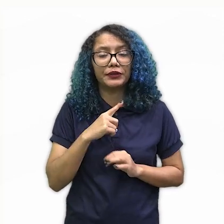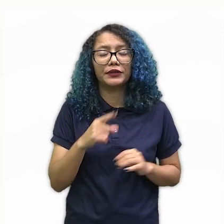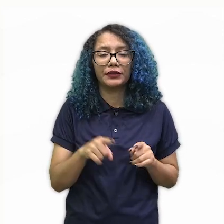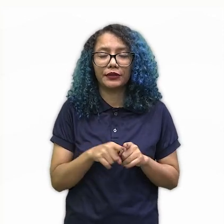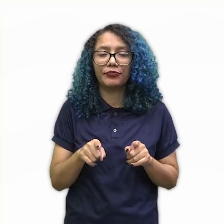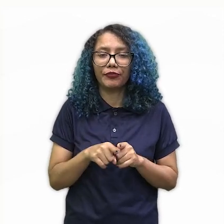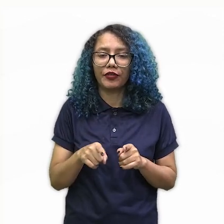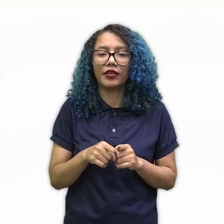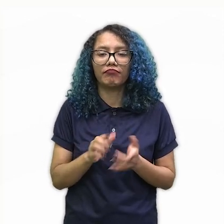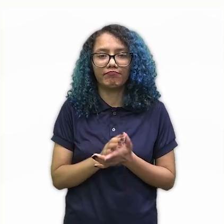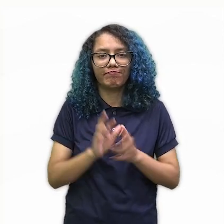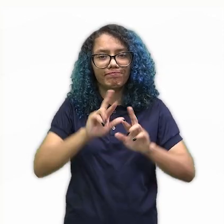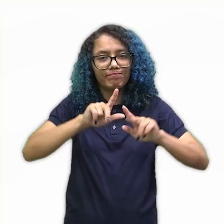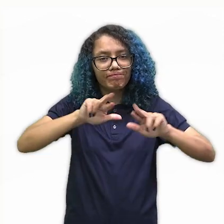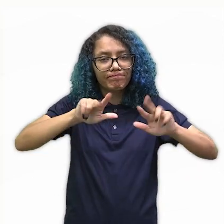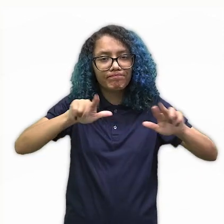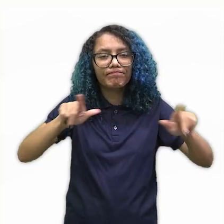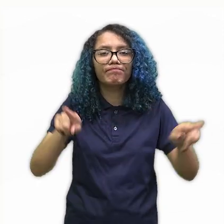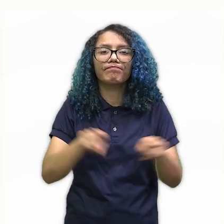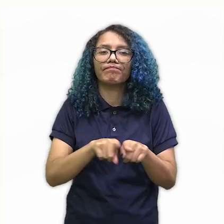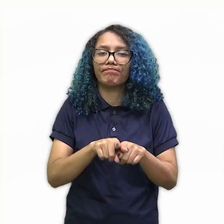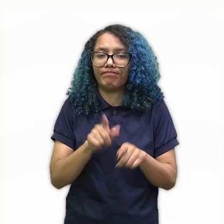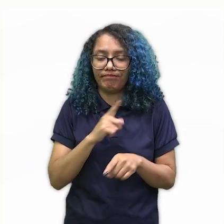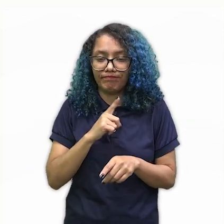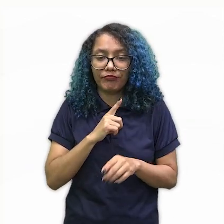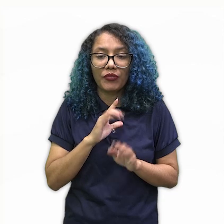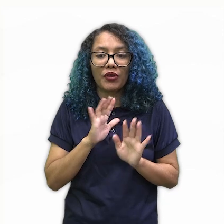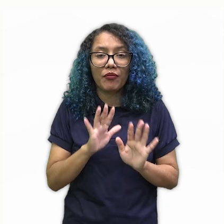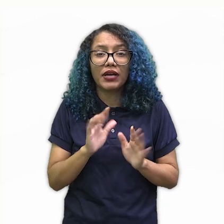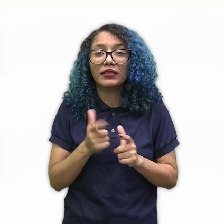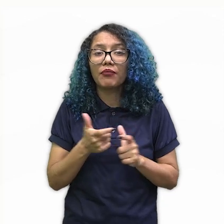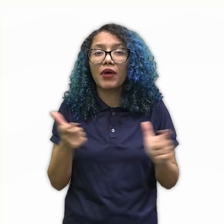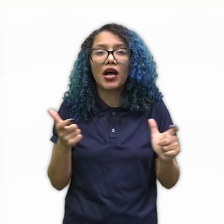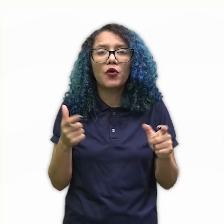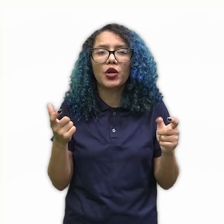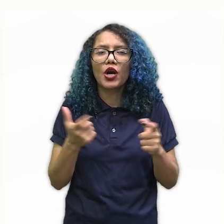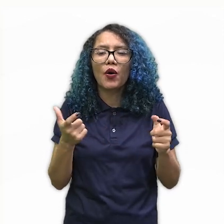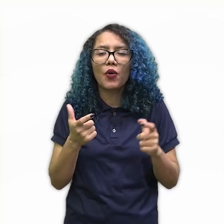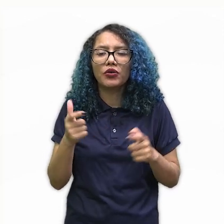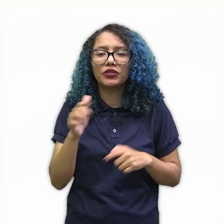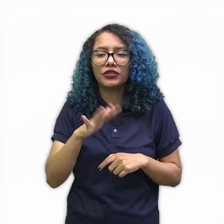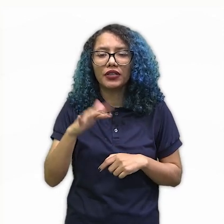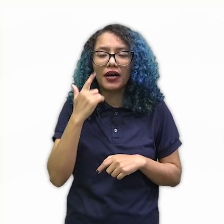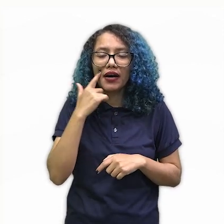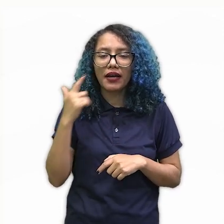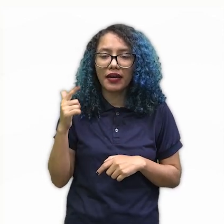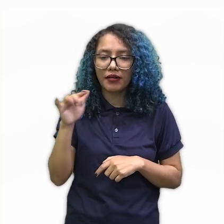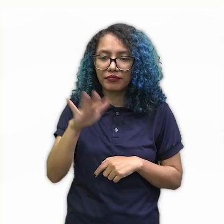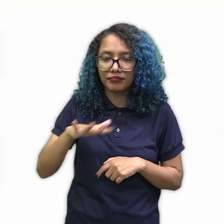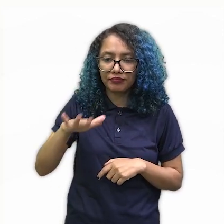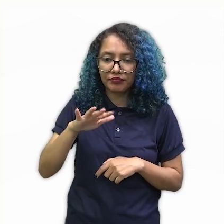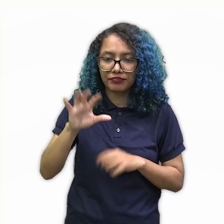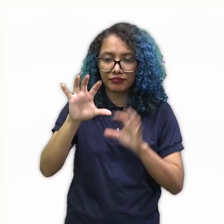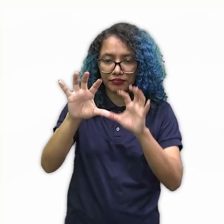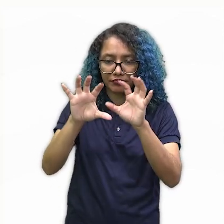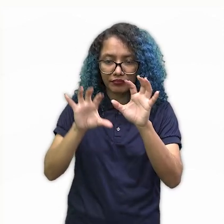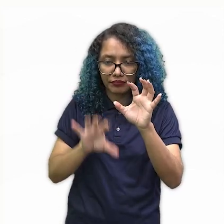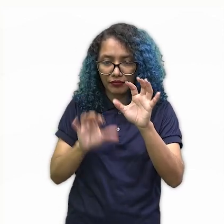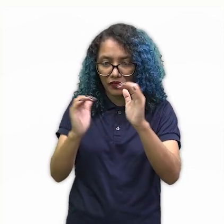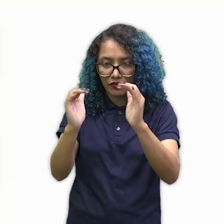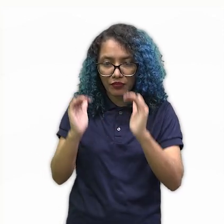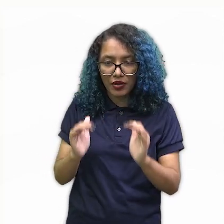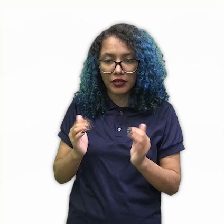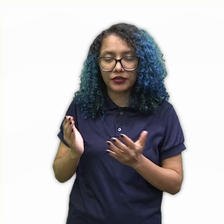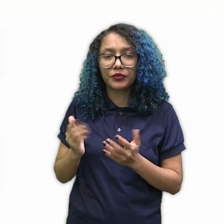também essa diversidade étnica, porém, maior quantidade, né? A África subsaariana, por ter maior quantidade